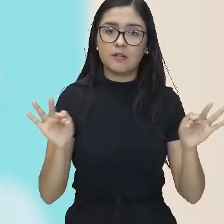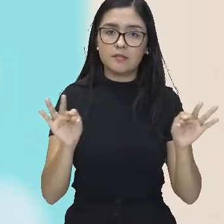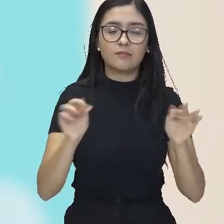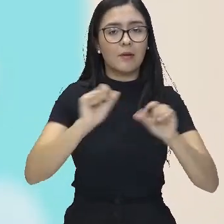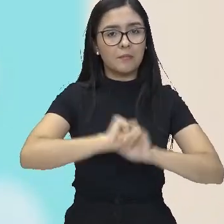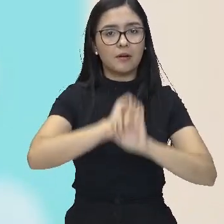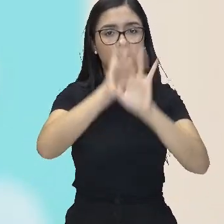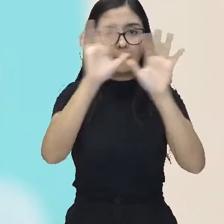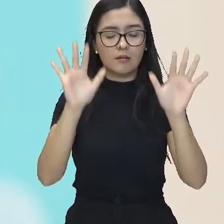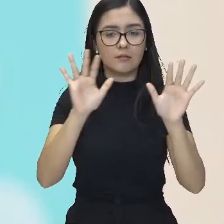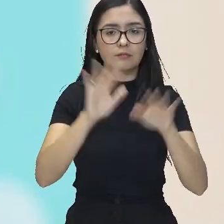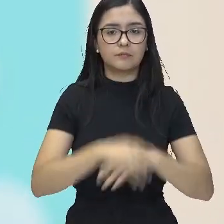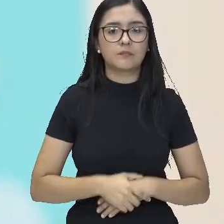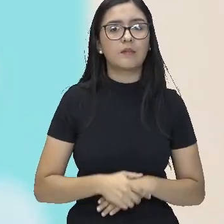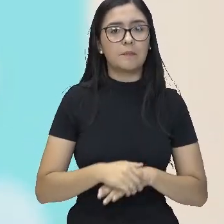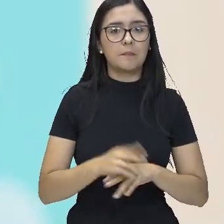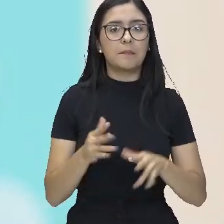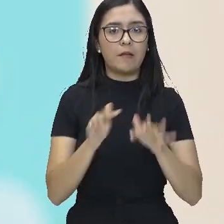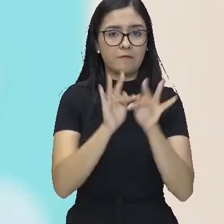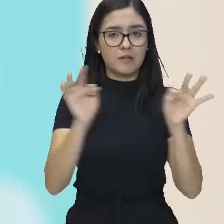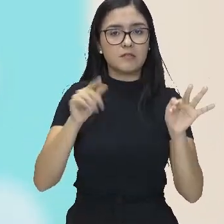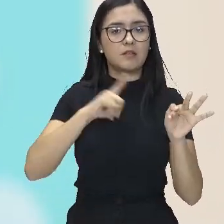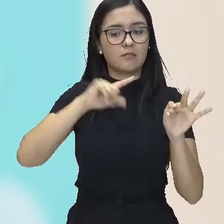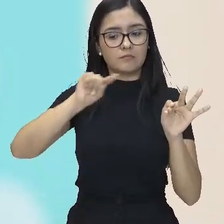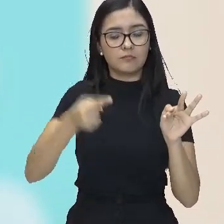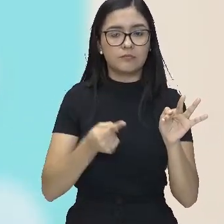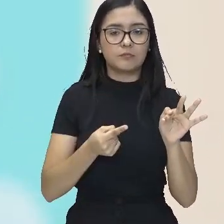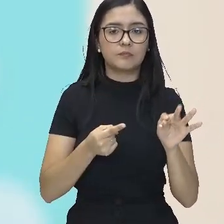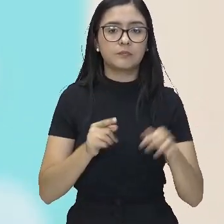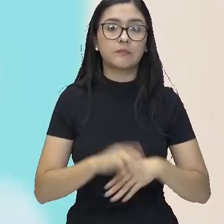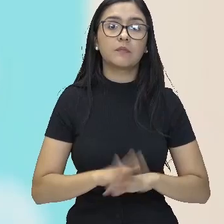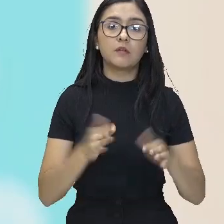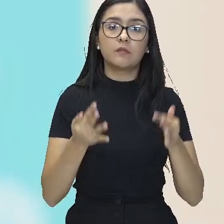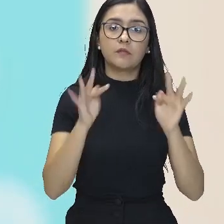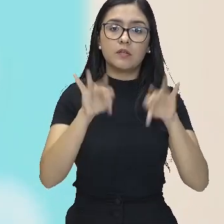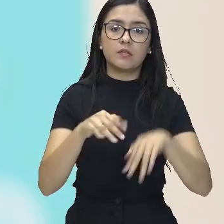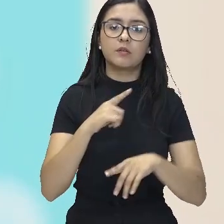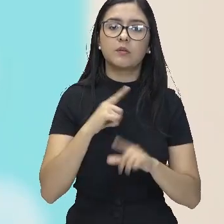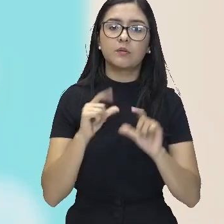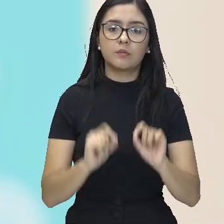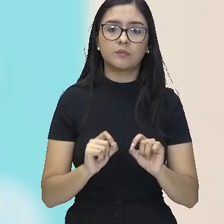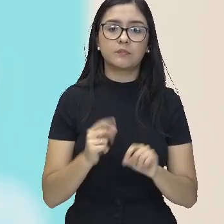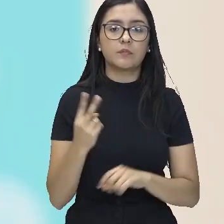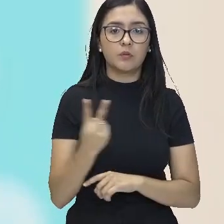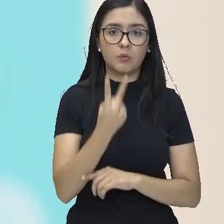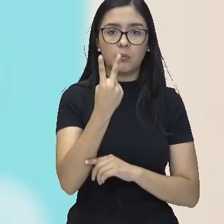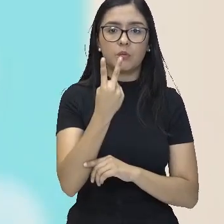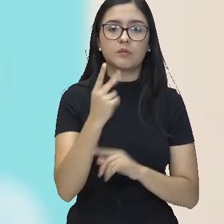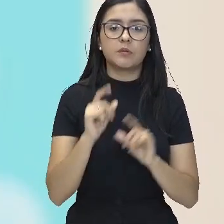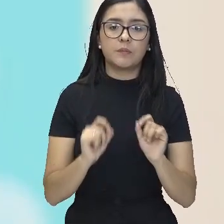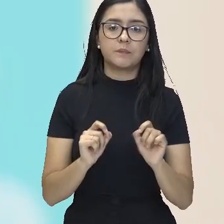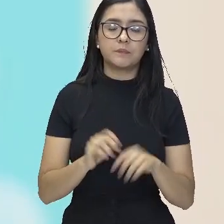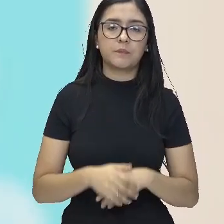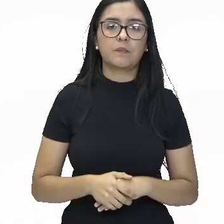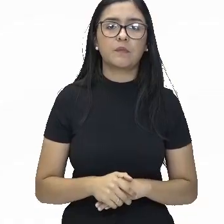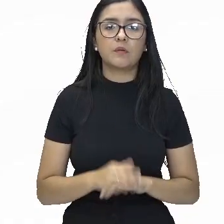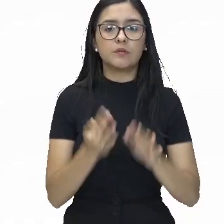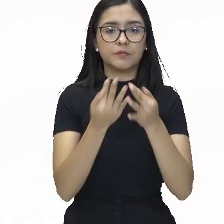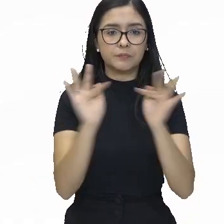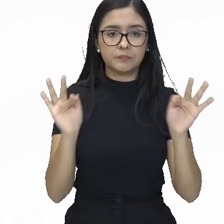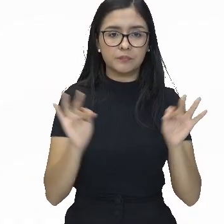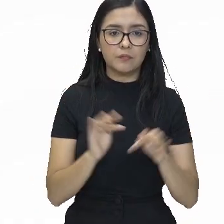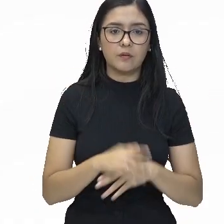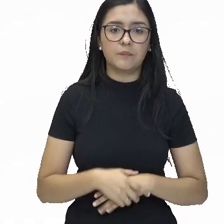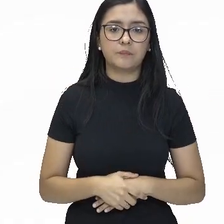está marcado por vírgula. E para finalizar, nós temos mais duas orações